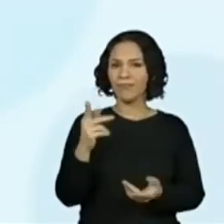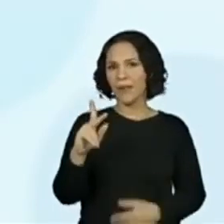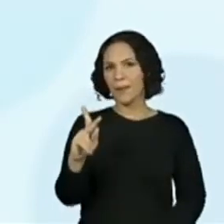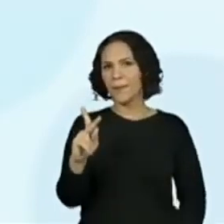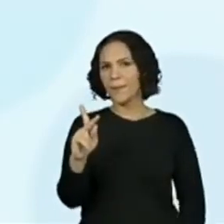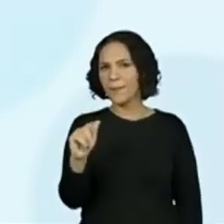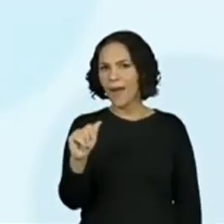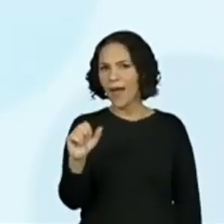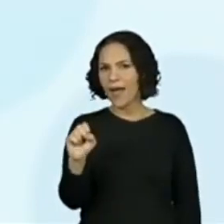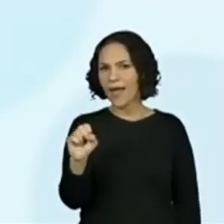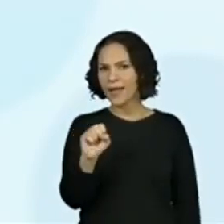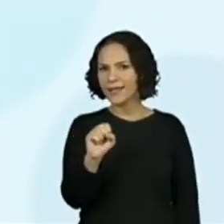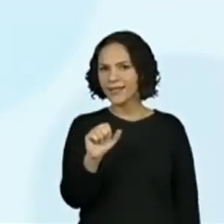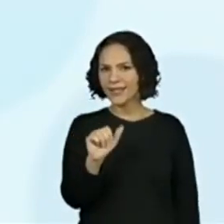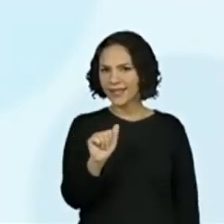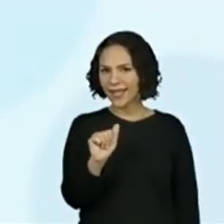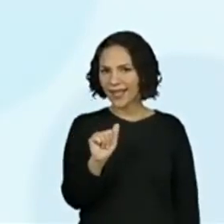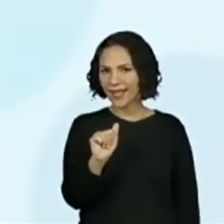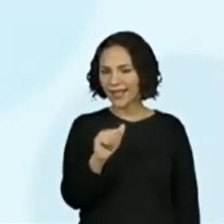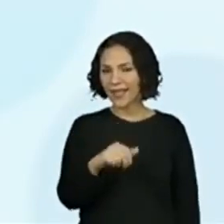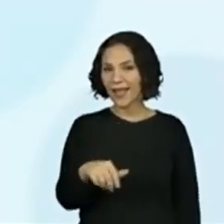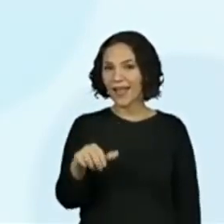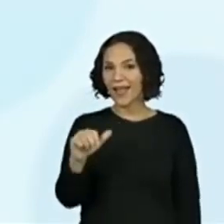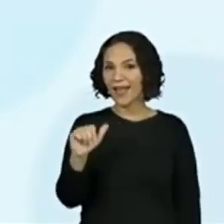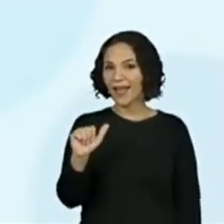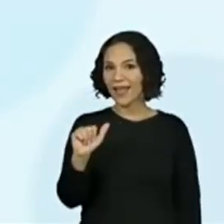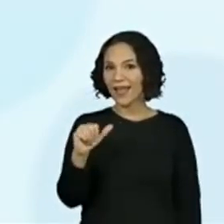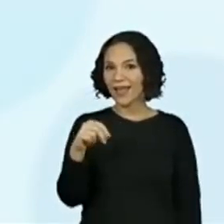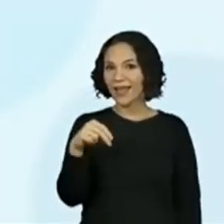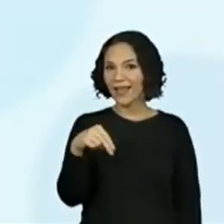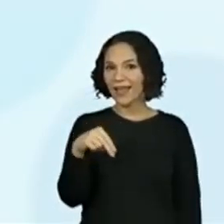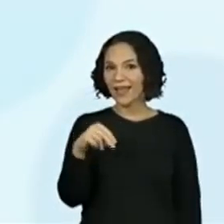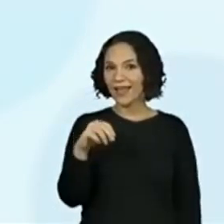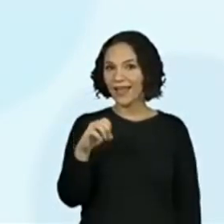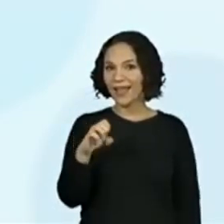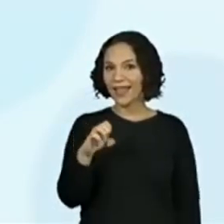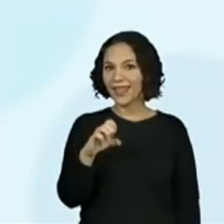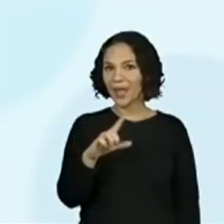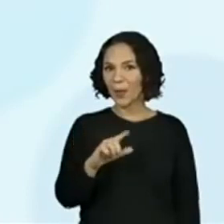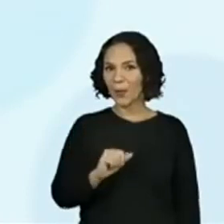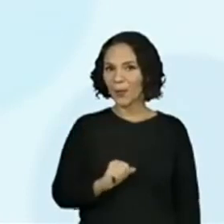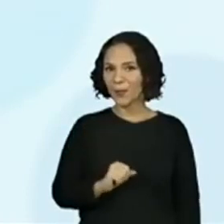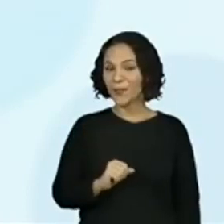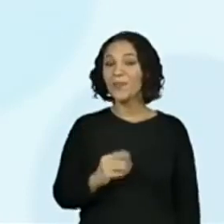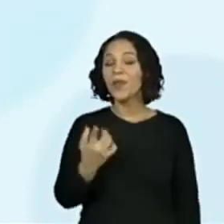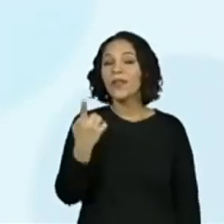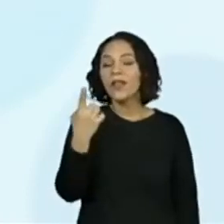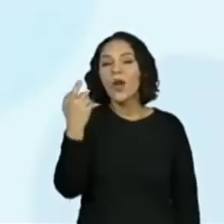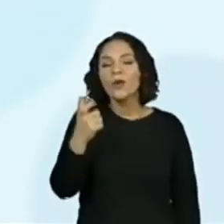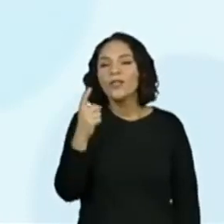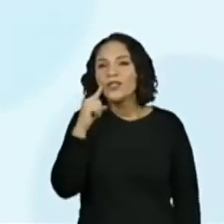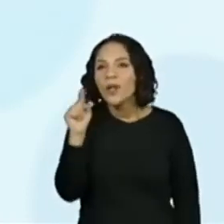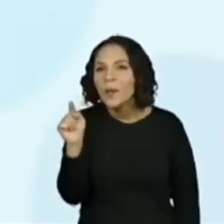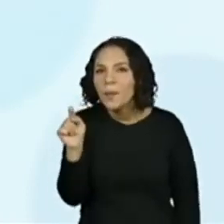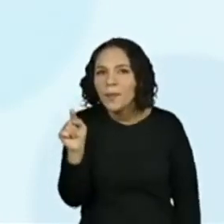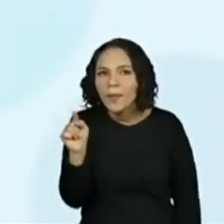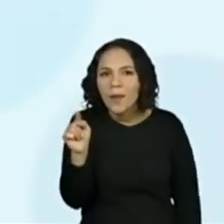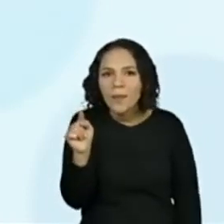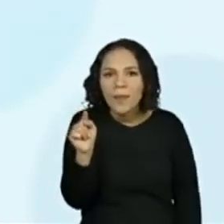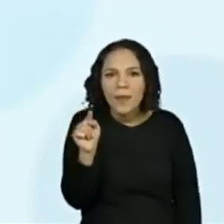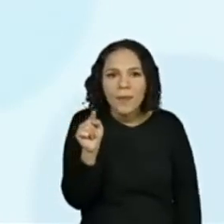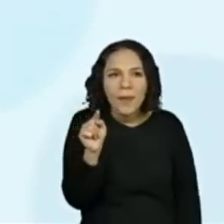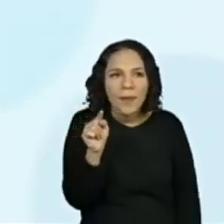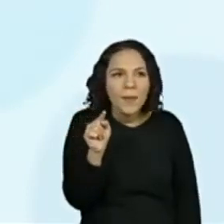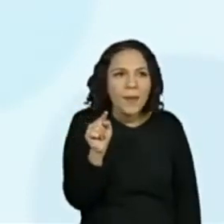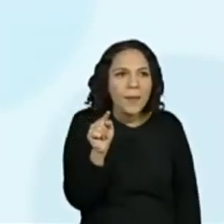Passa anel. Tem lá três opções? Três opções, professora Vivi. Coloca o dedinho aí, turma. Vai tentando ler, ó. Coloca o